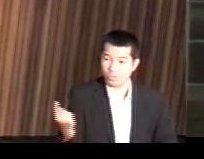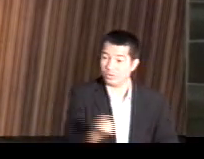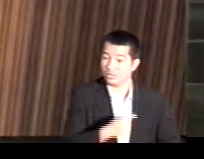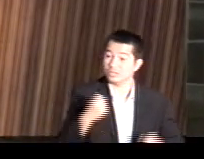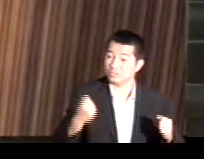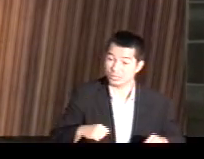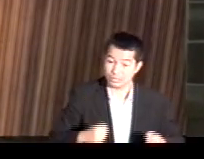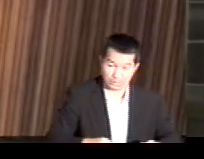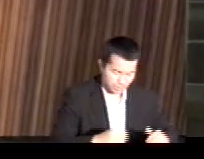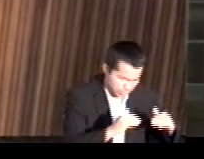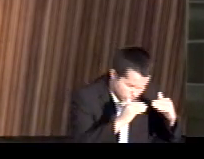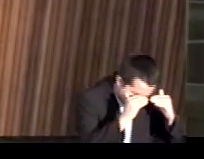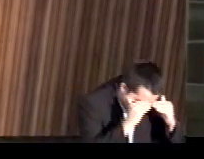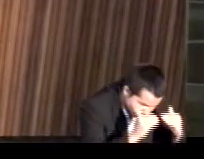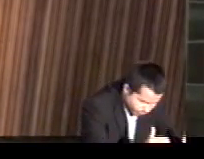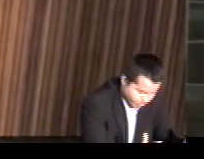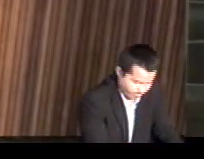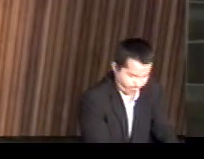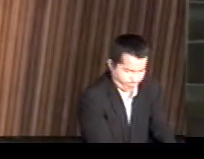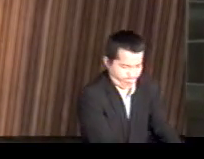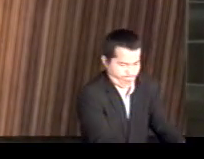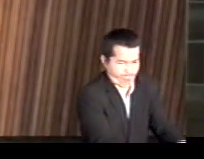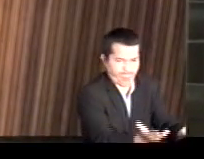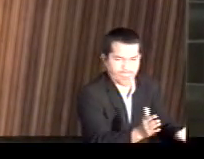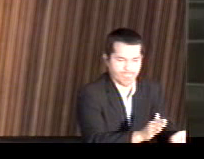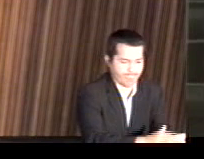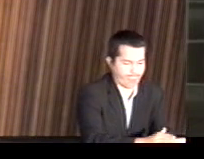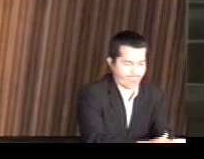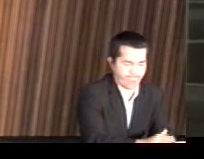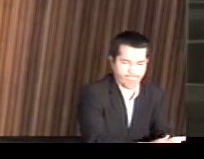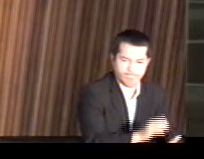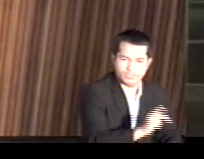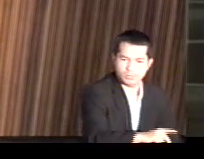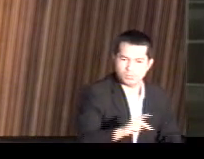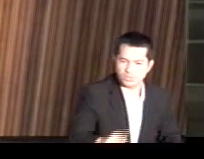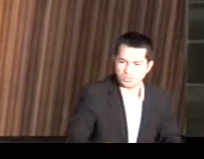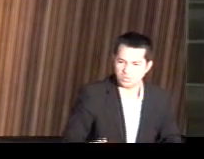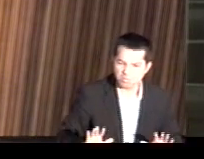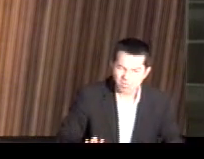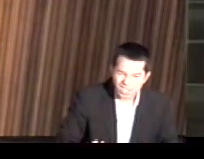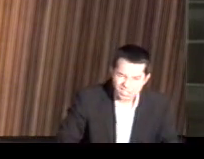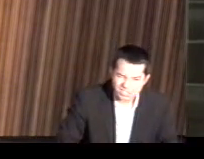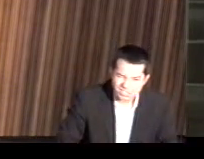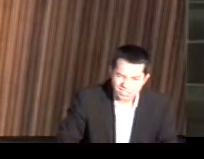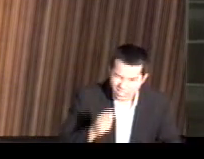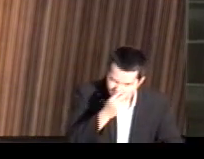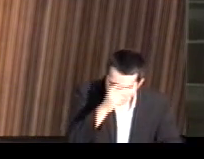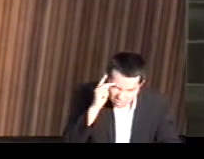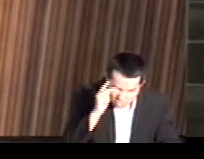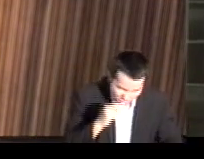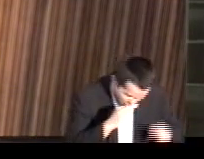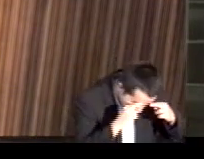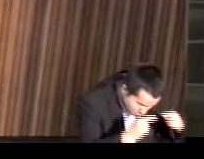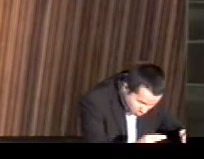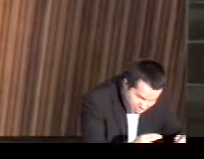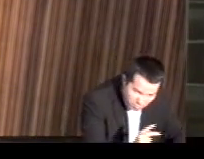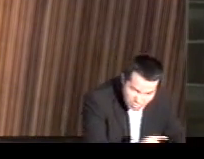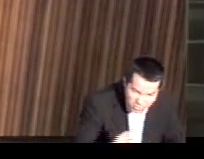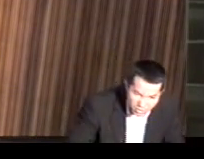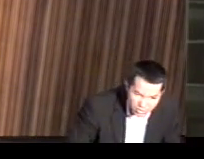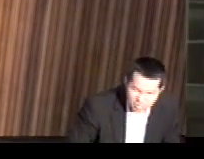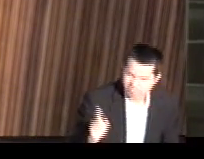Mas esse temor, esse respeito, ele não está muito mais incutido dentro do coração